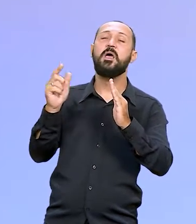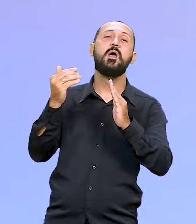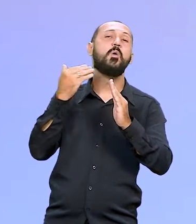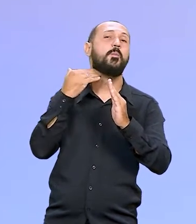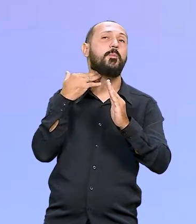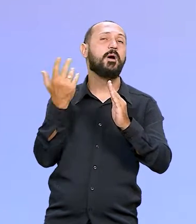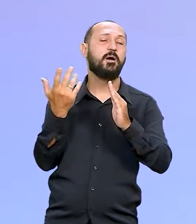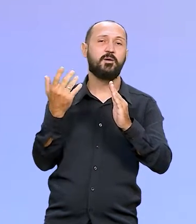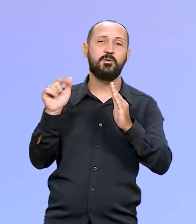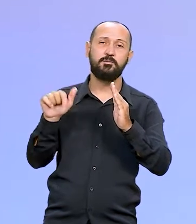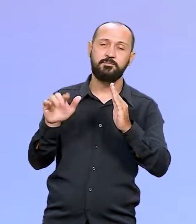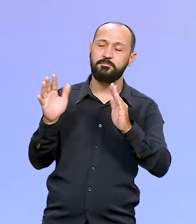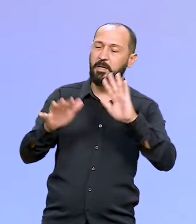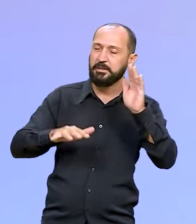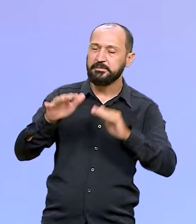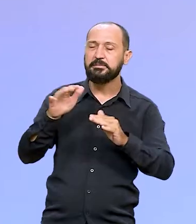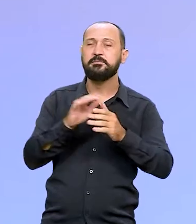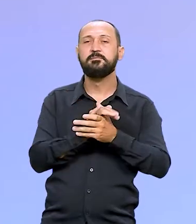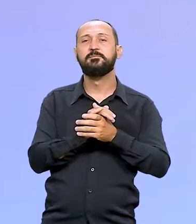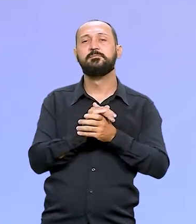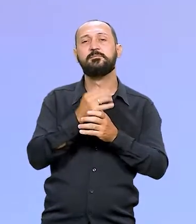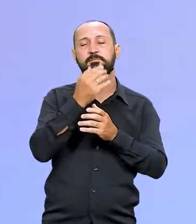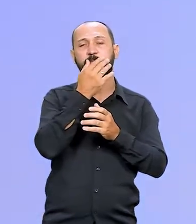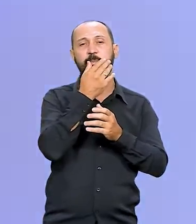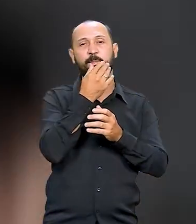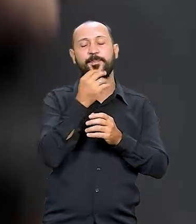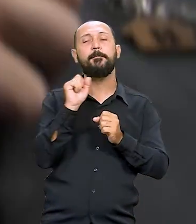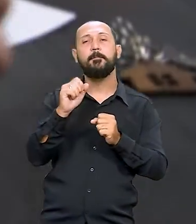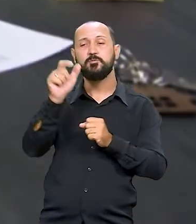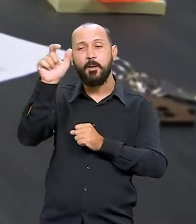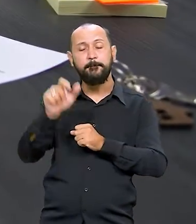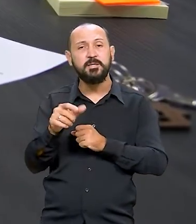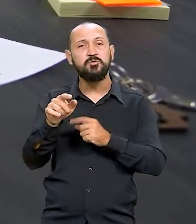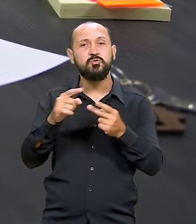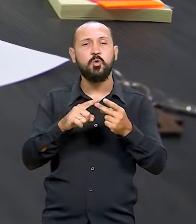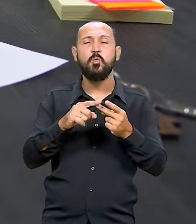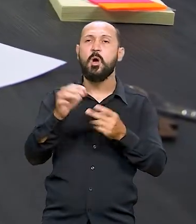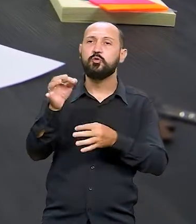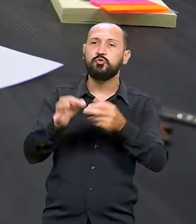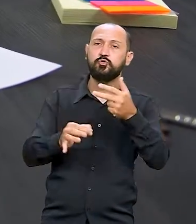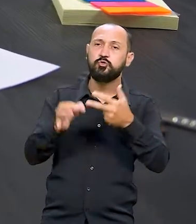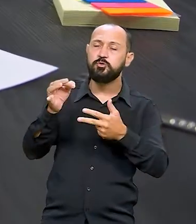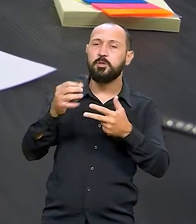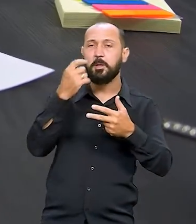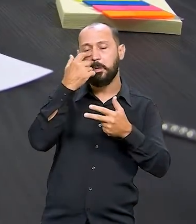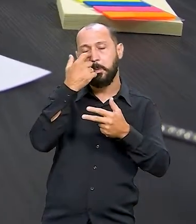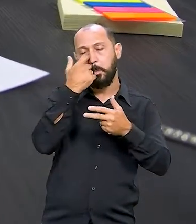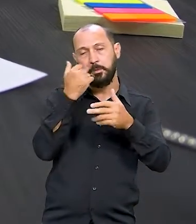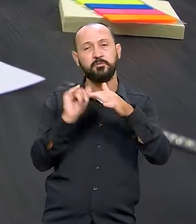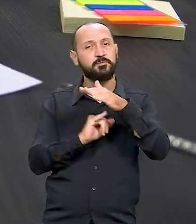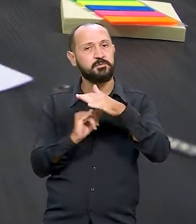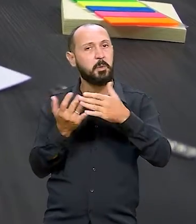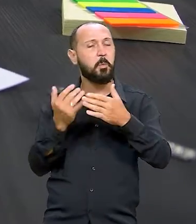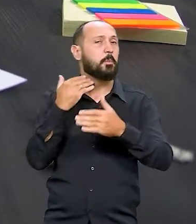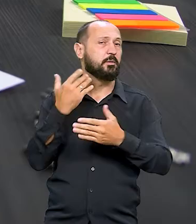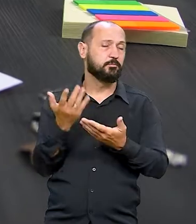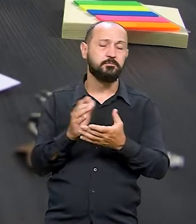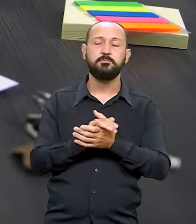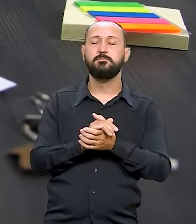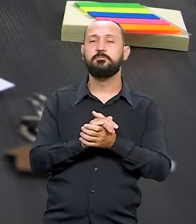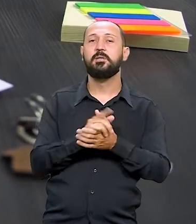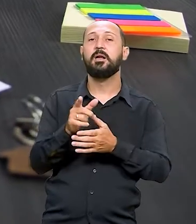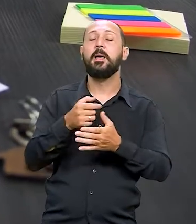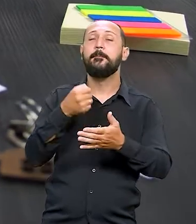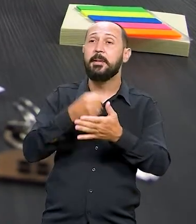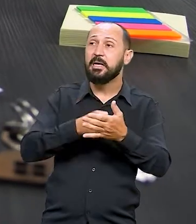que no caso seria o fiduciário, geralmente uma instituição financeira, mas não precisa ser. Pode ser uma pessoa física, jurídica ou até mesmo instituição financeira. Então